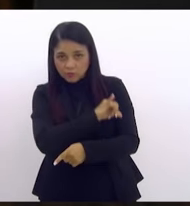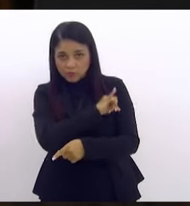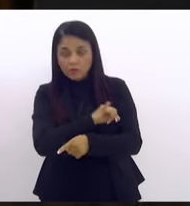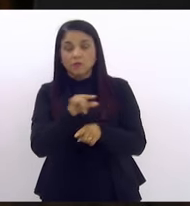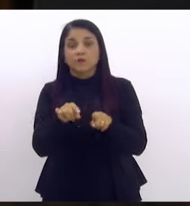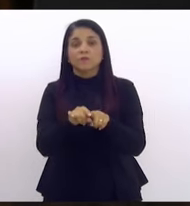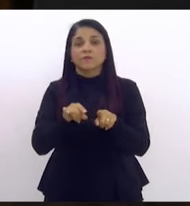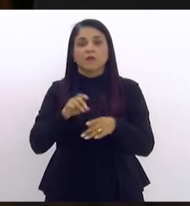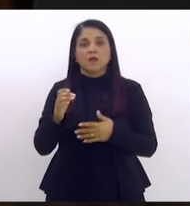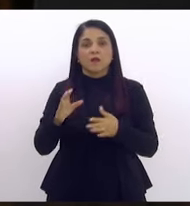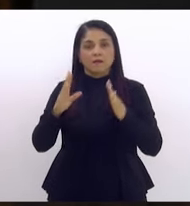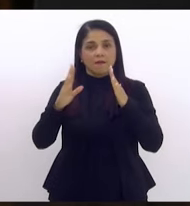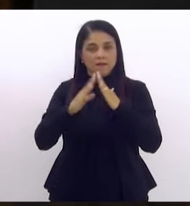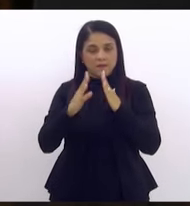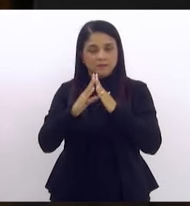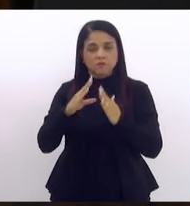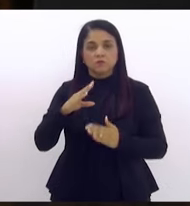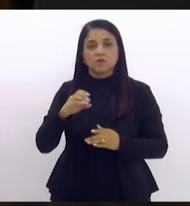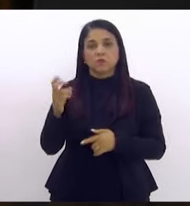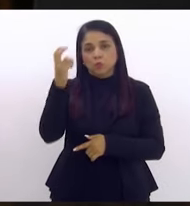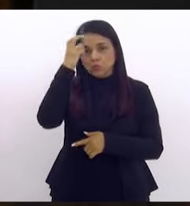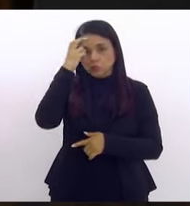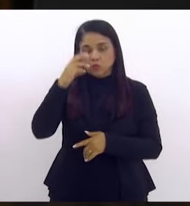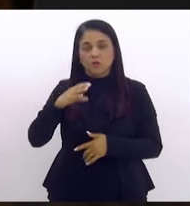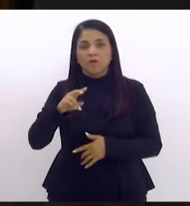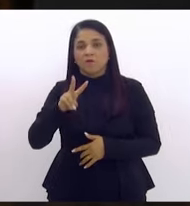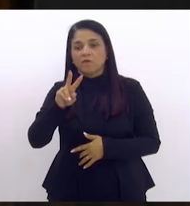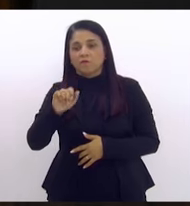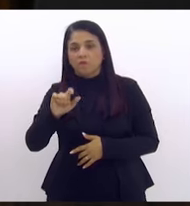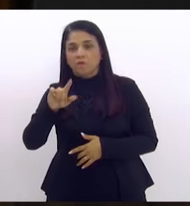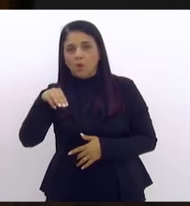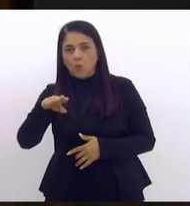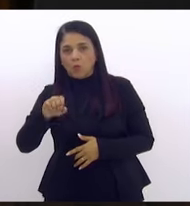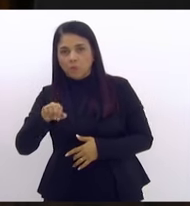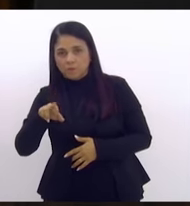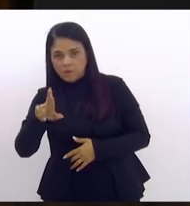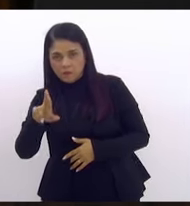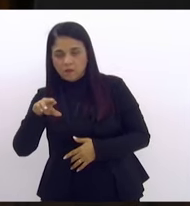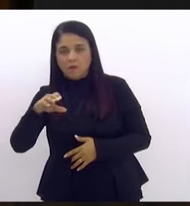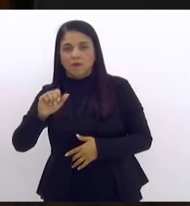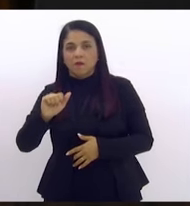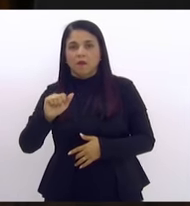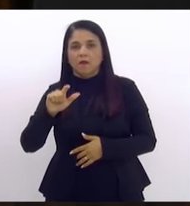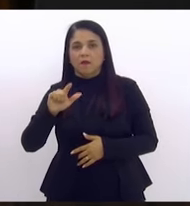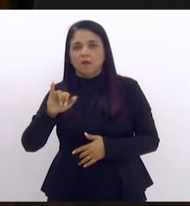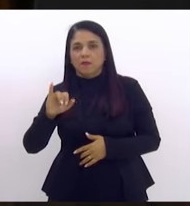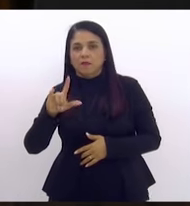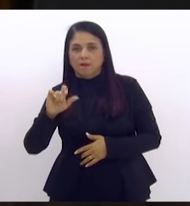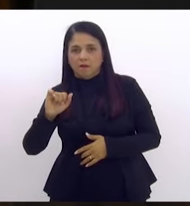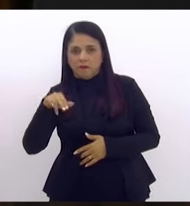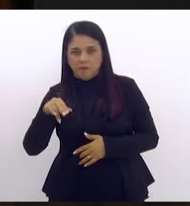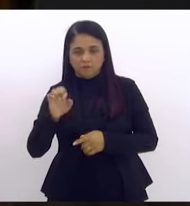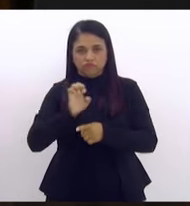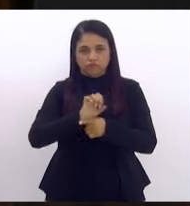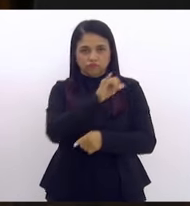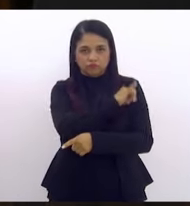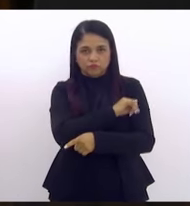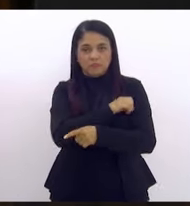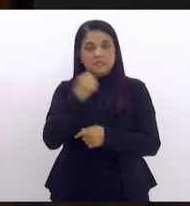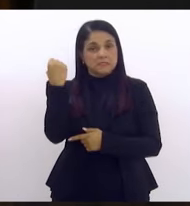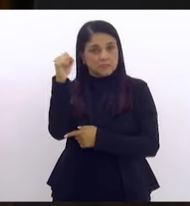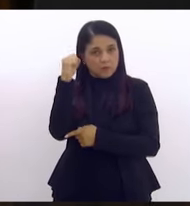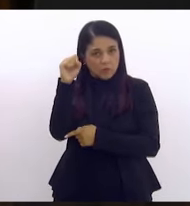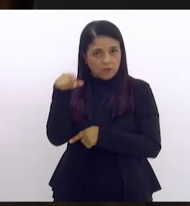Casa de Cultura Valmir Ayala, no município de Saquarema, no Estado do Rio de Janeiro. Pareceres das comissões de Constituição e Justiça